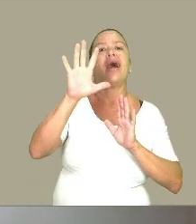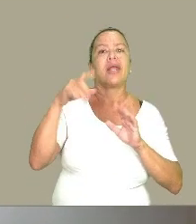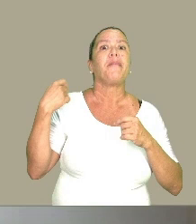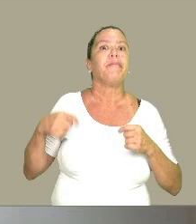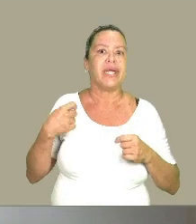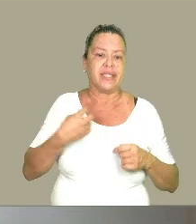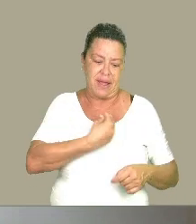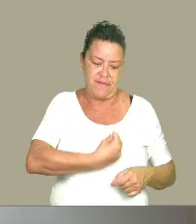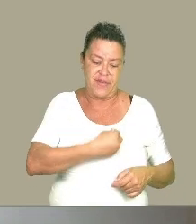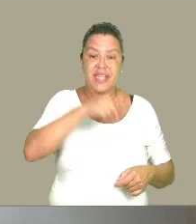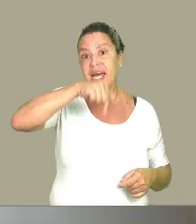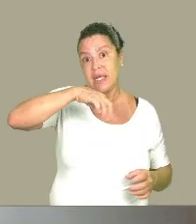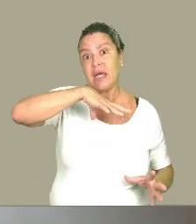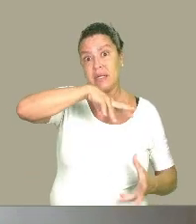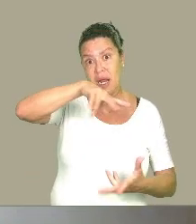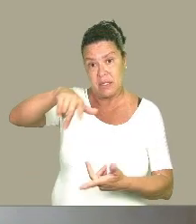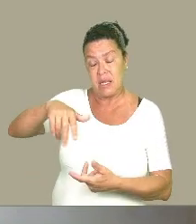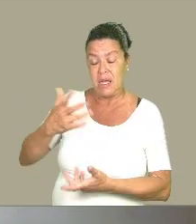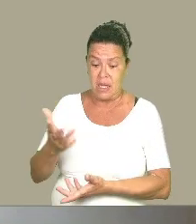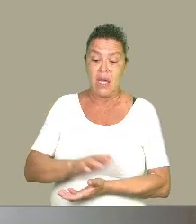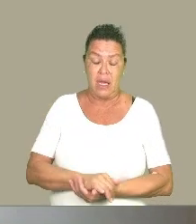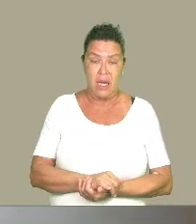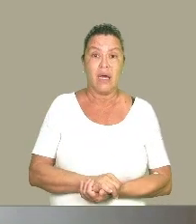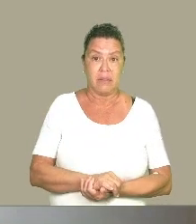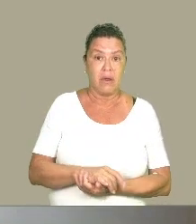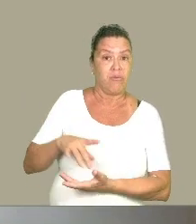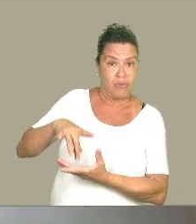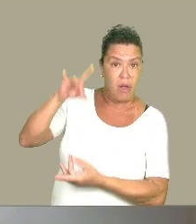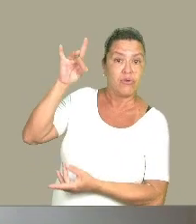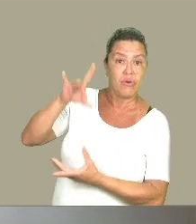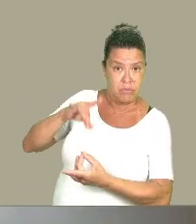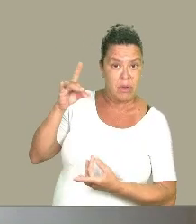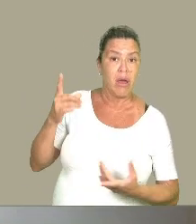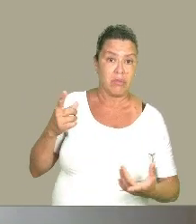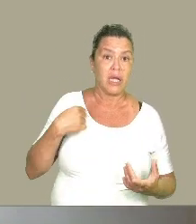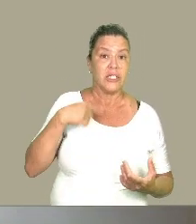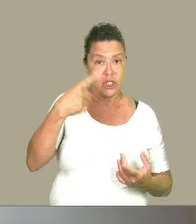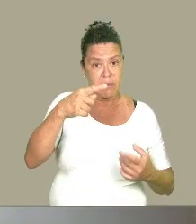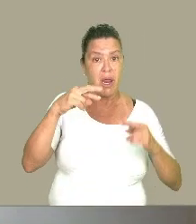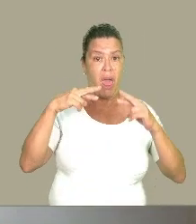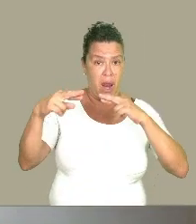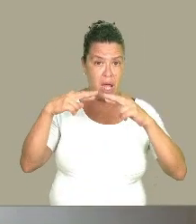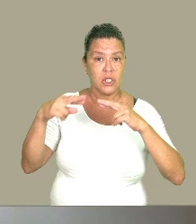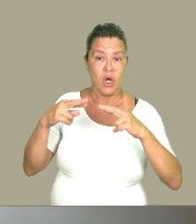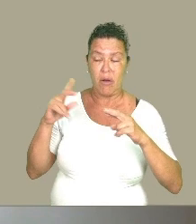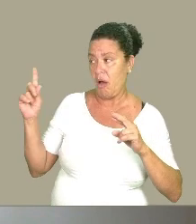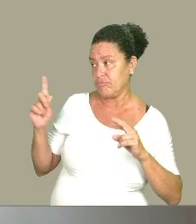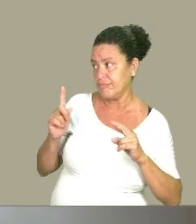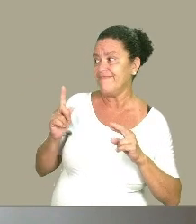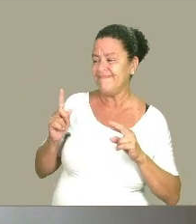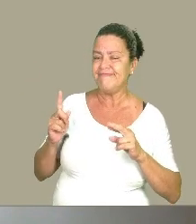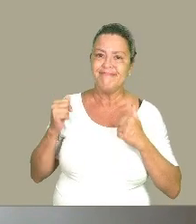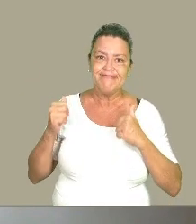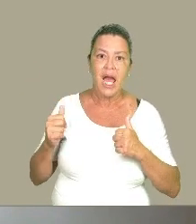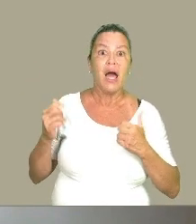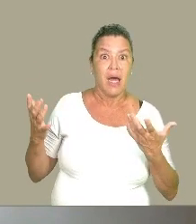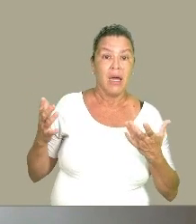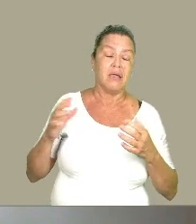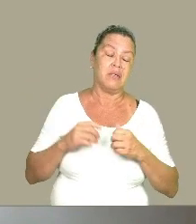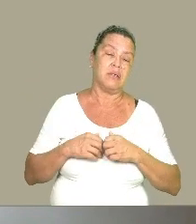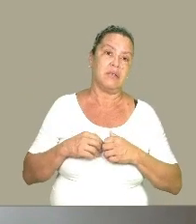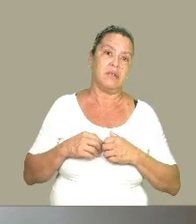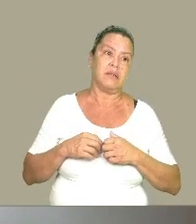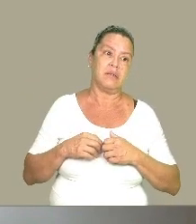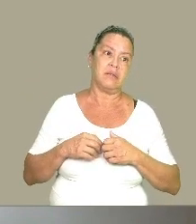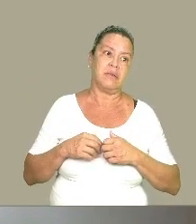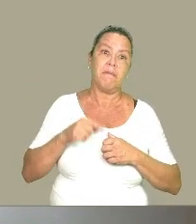nossa vida, dos espíritos com os quais deveremos nos relacionar, mas estará ali